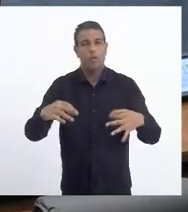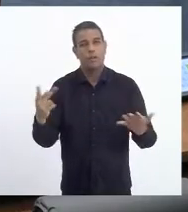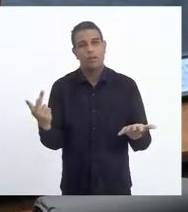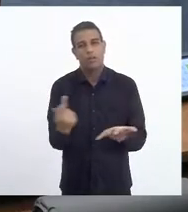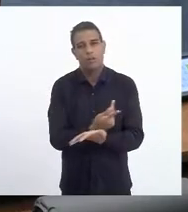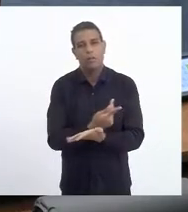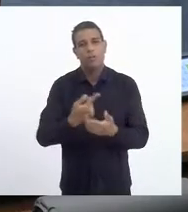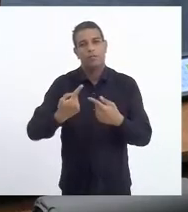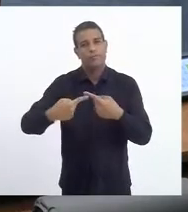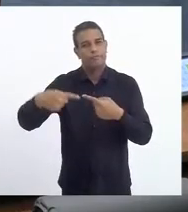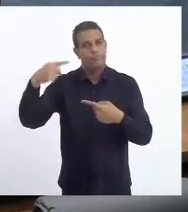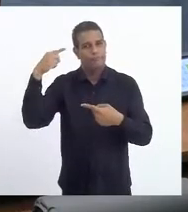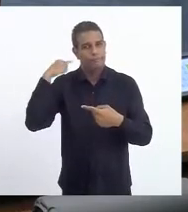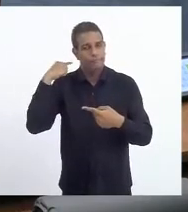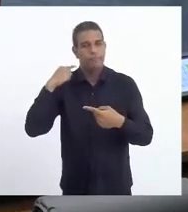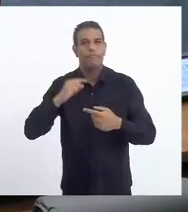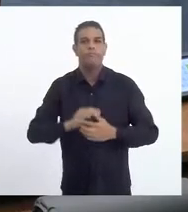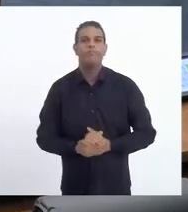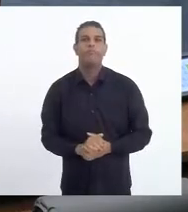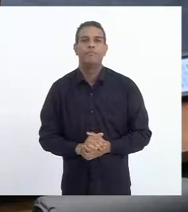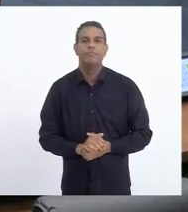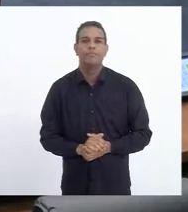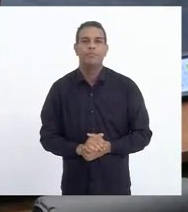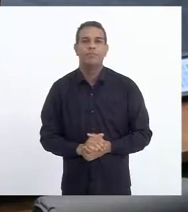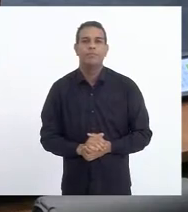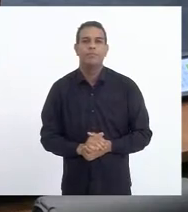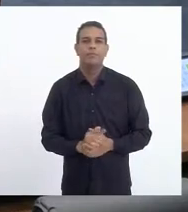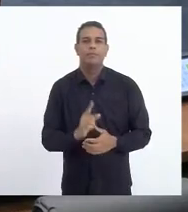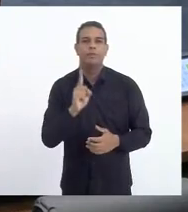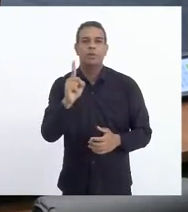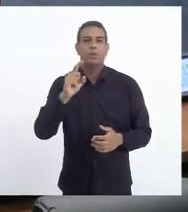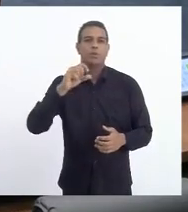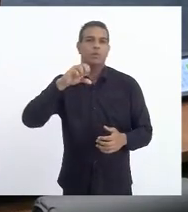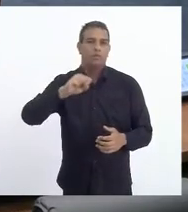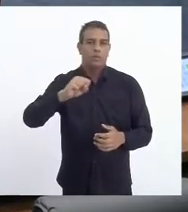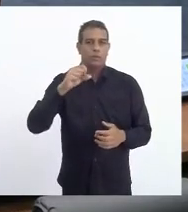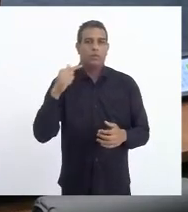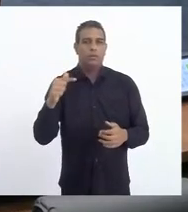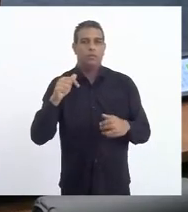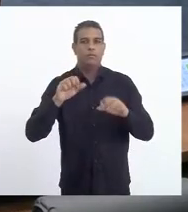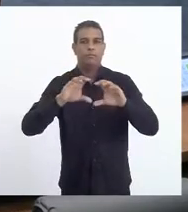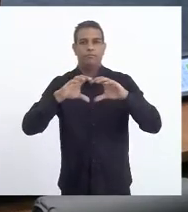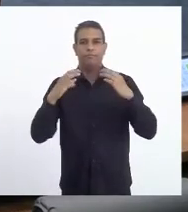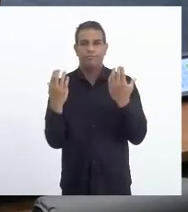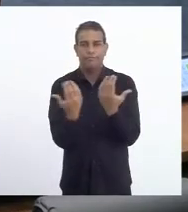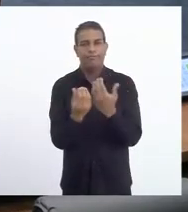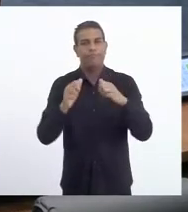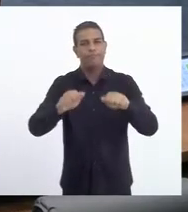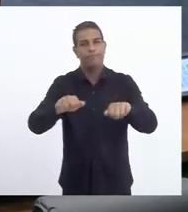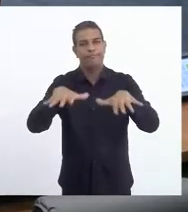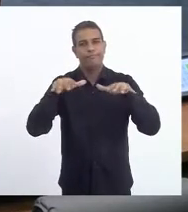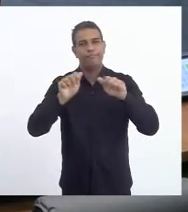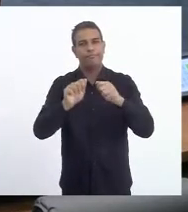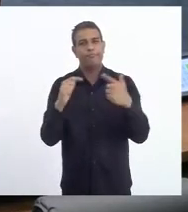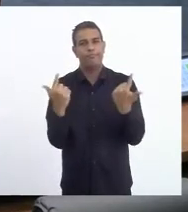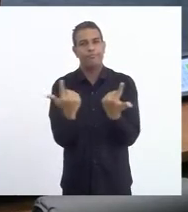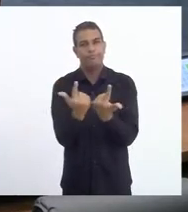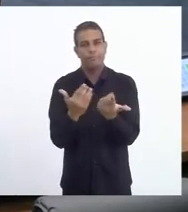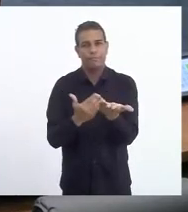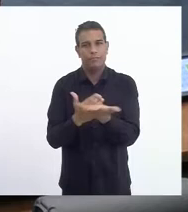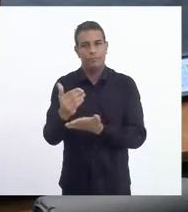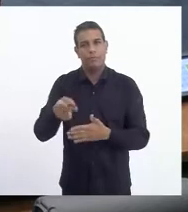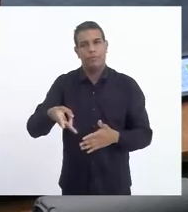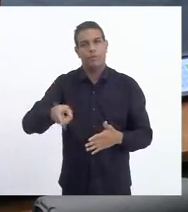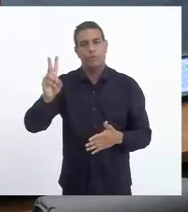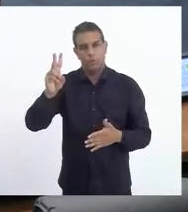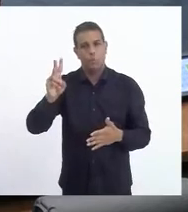o ocorrido na 87ª sessão ordinária que iniciado as